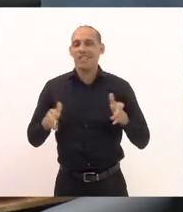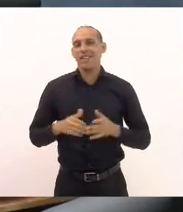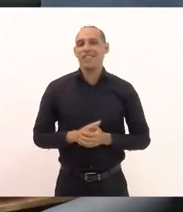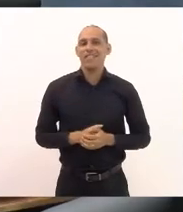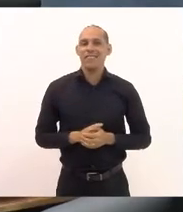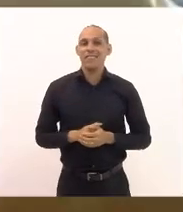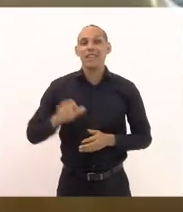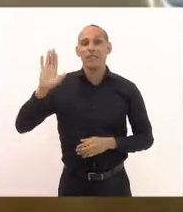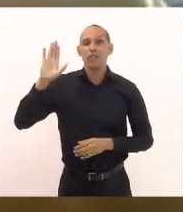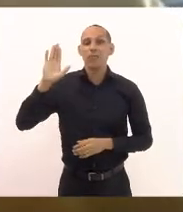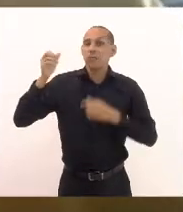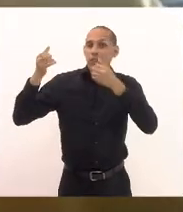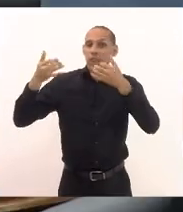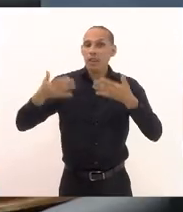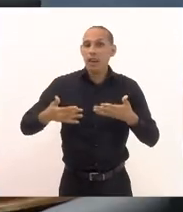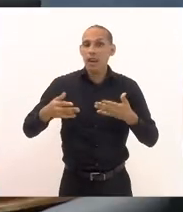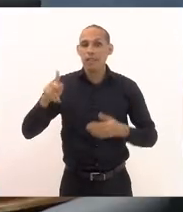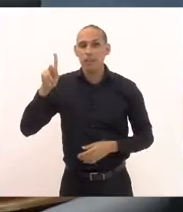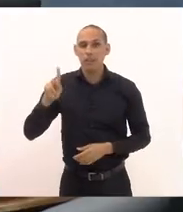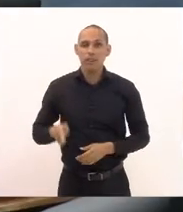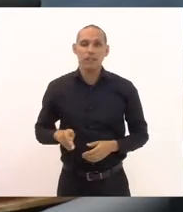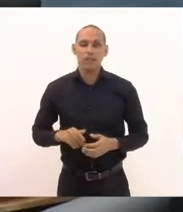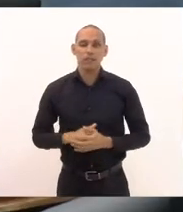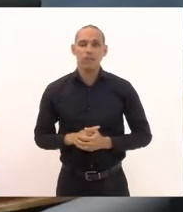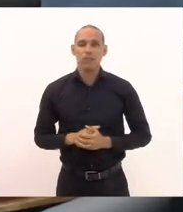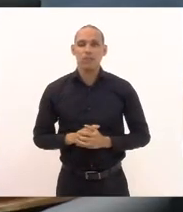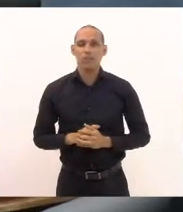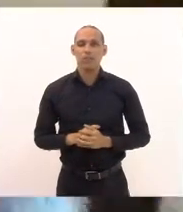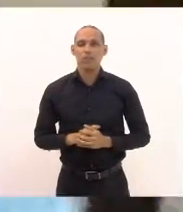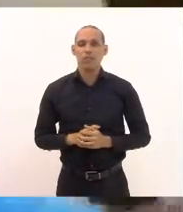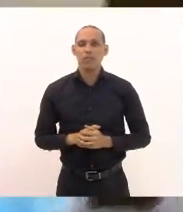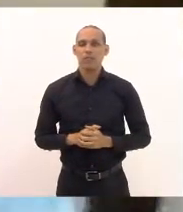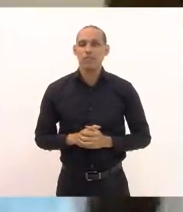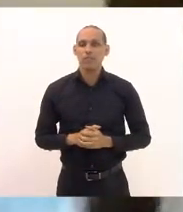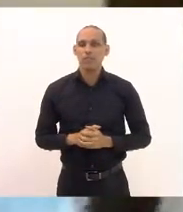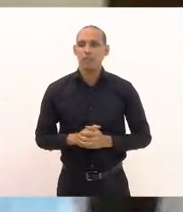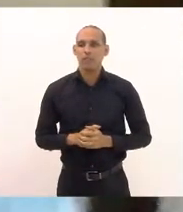Para declarar, presidente. Já, já. Machado, então vou passar o carnaval se